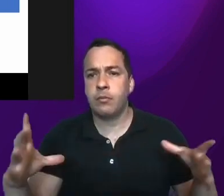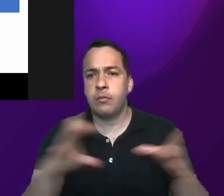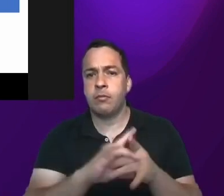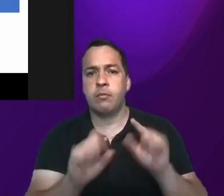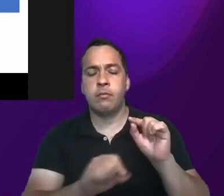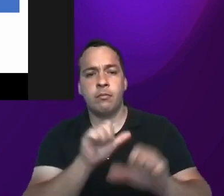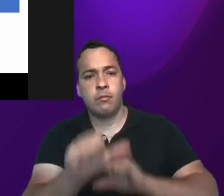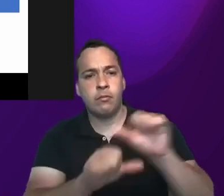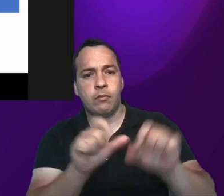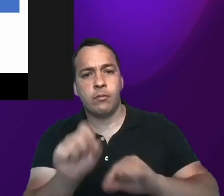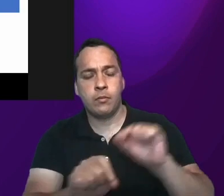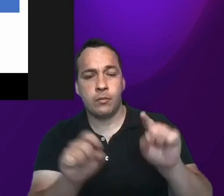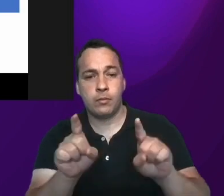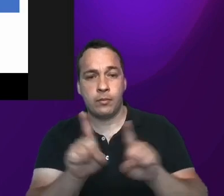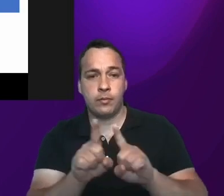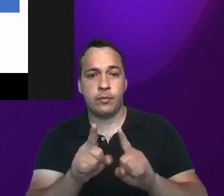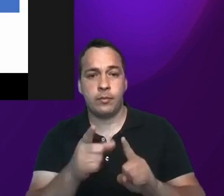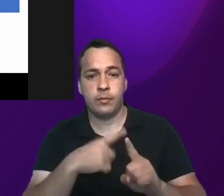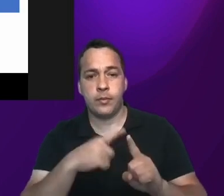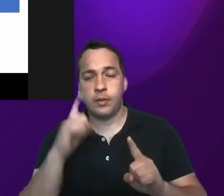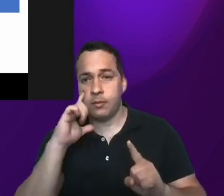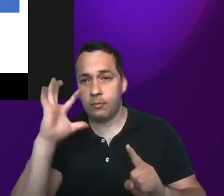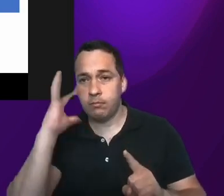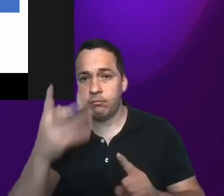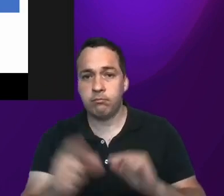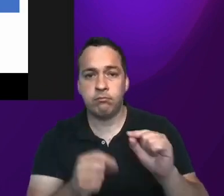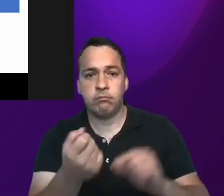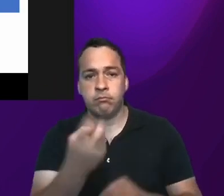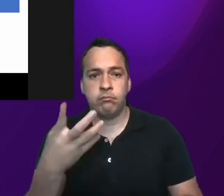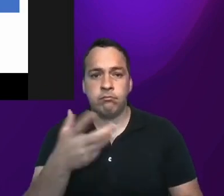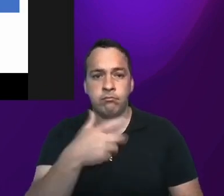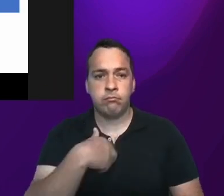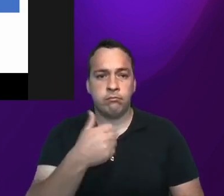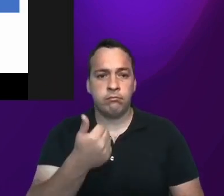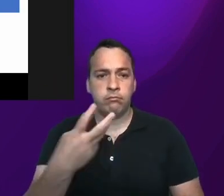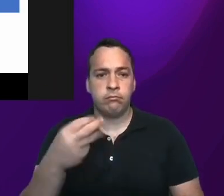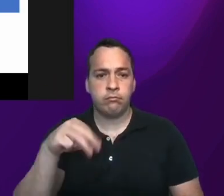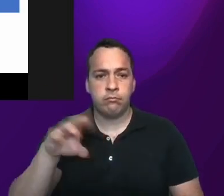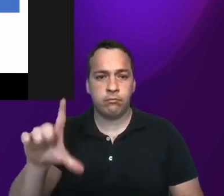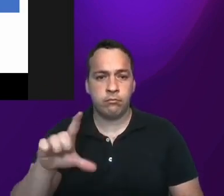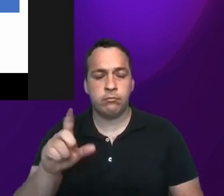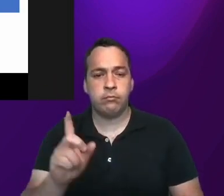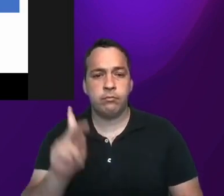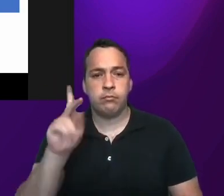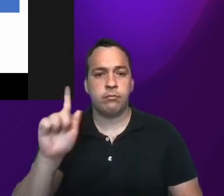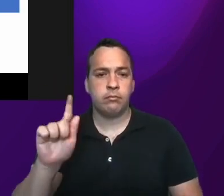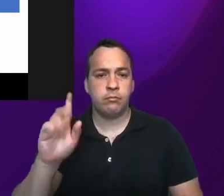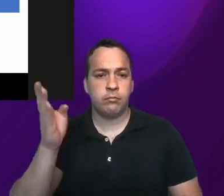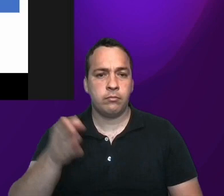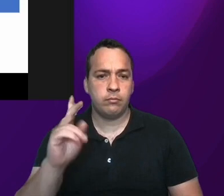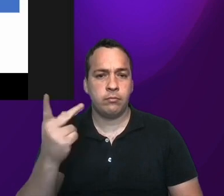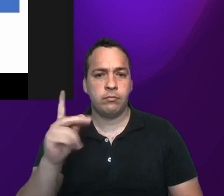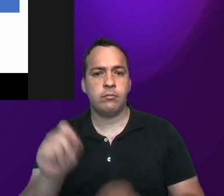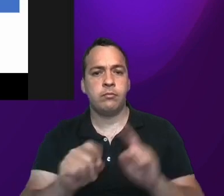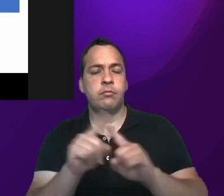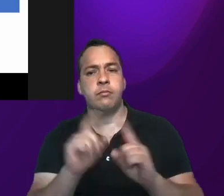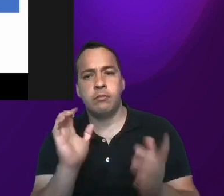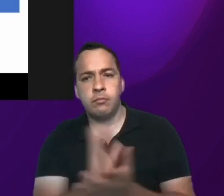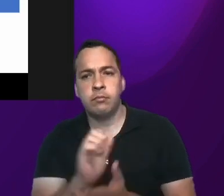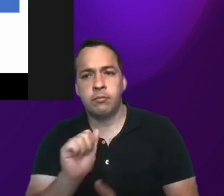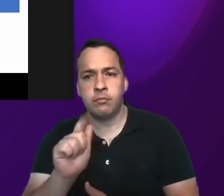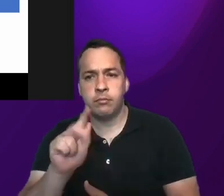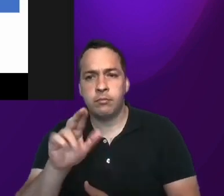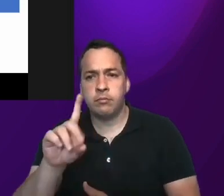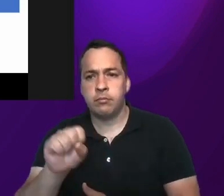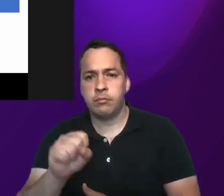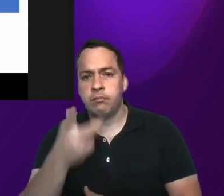alteração desses desfechos, é de 13 ml por quilo por hora, em pacientes agudos, isso que estão inflamados, com